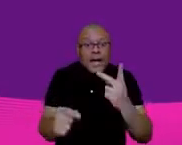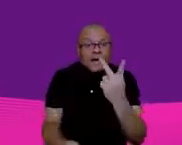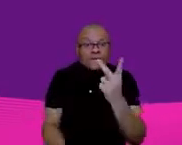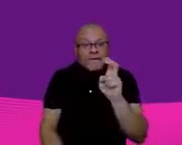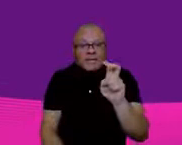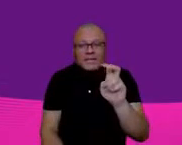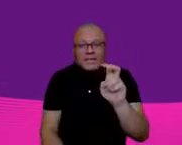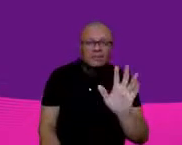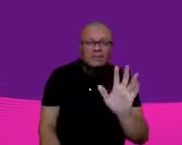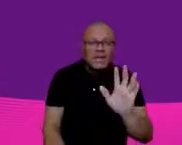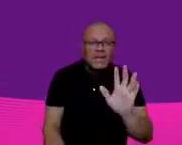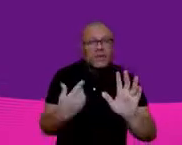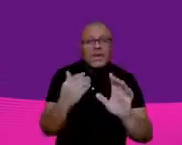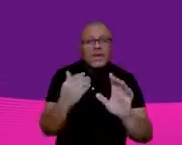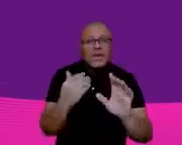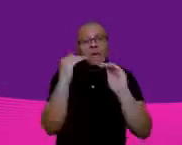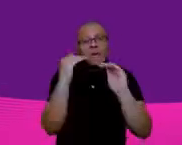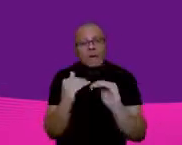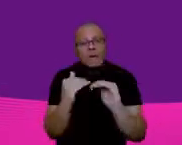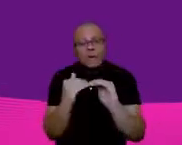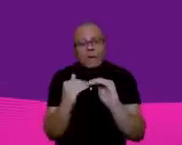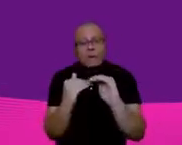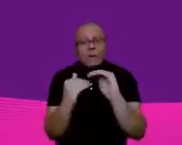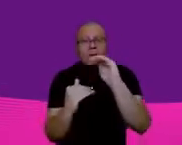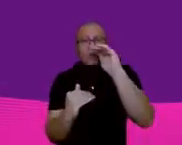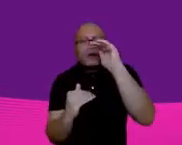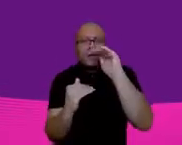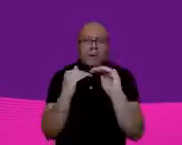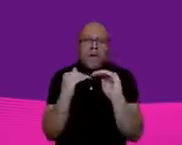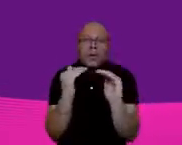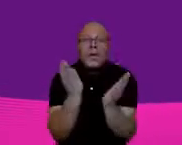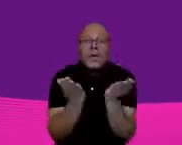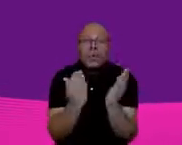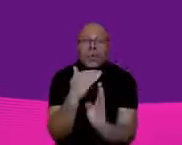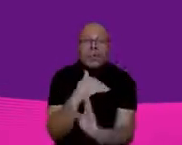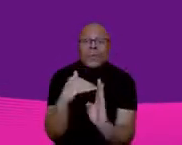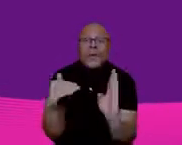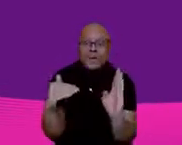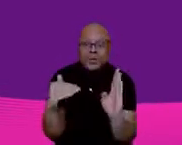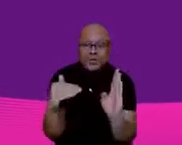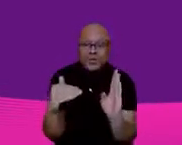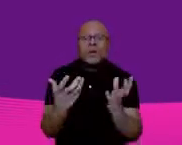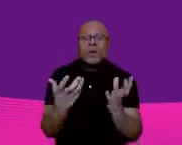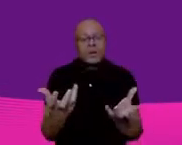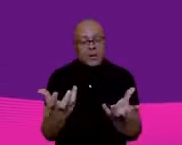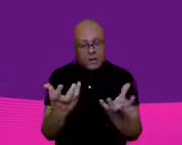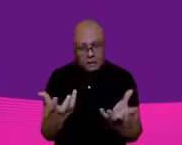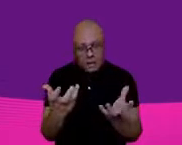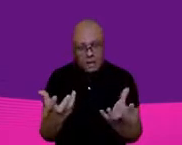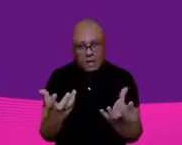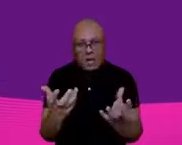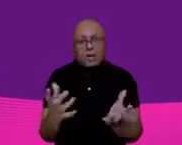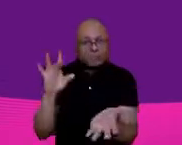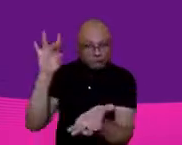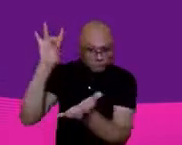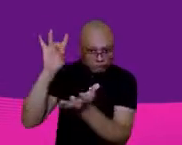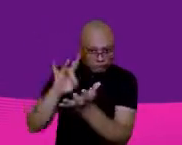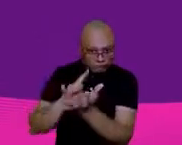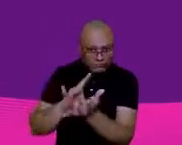vertical, nem muito horizontal. E nós temos aqui a versão original da haste.